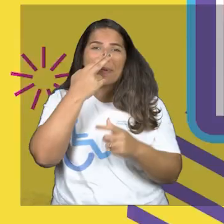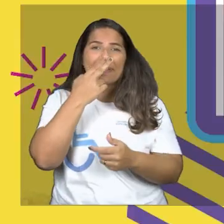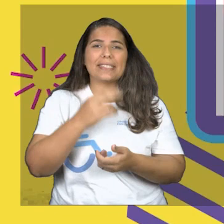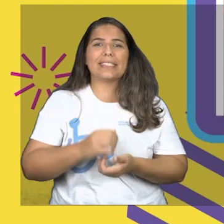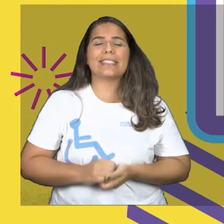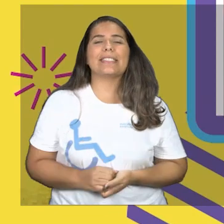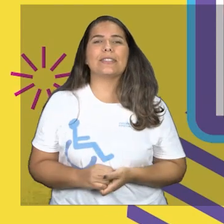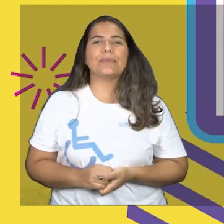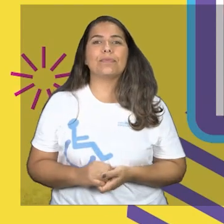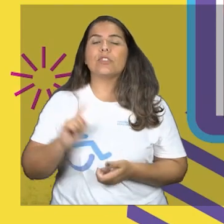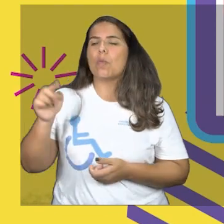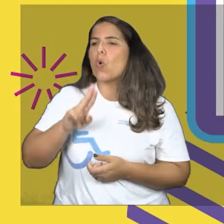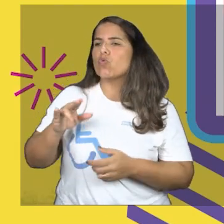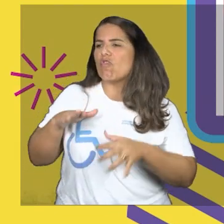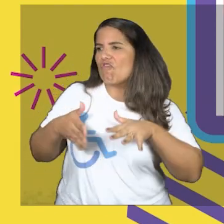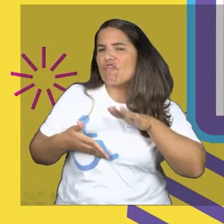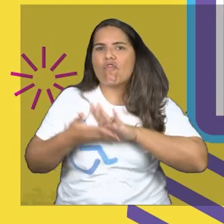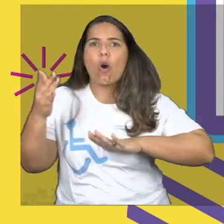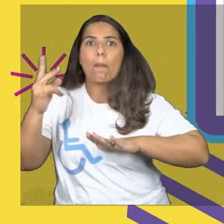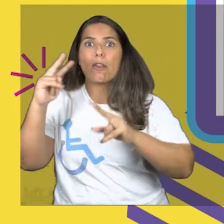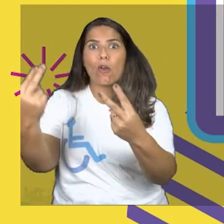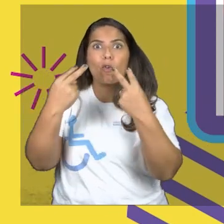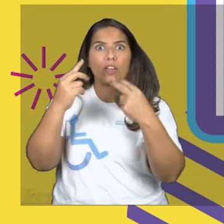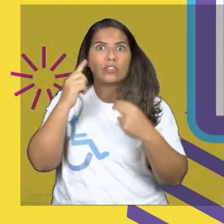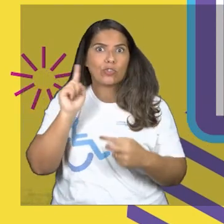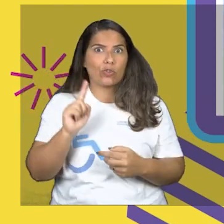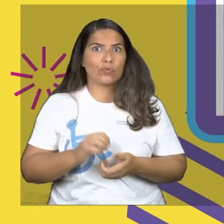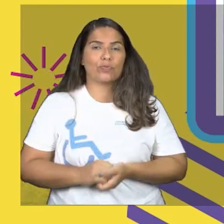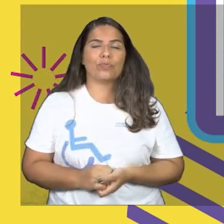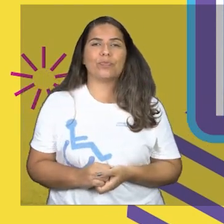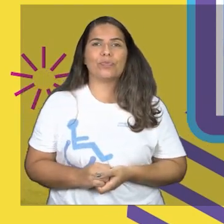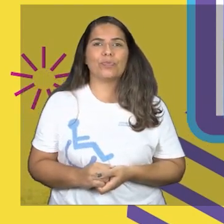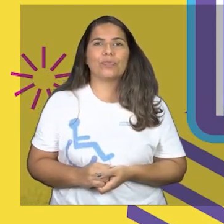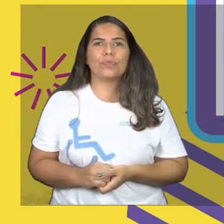mesmo. Depois, use suas habilidades de voo para que ele não veja nós dois.